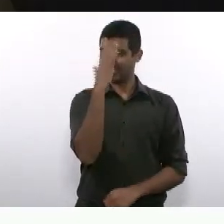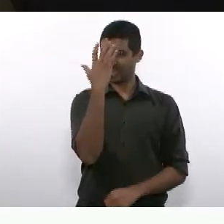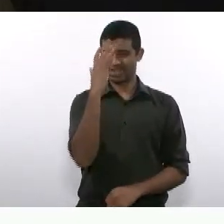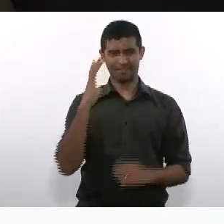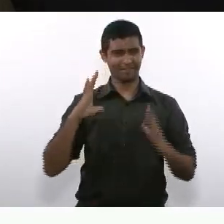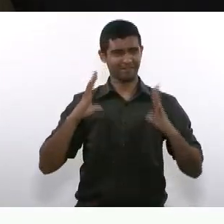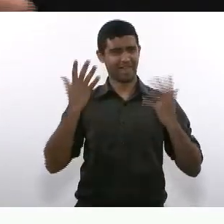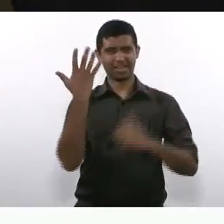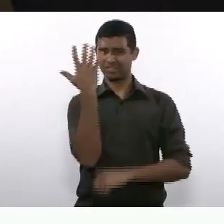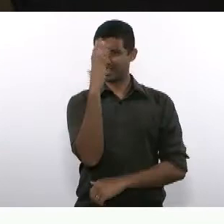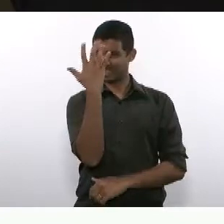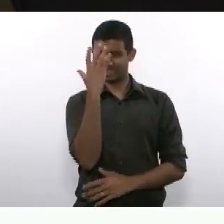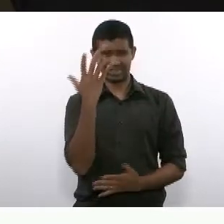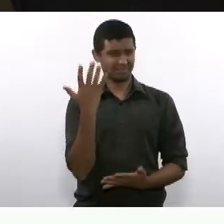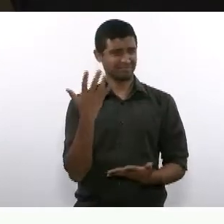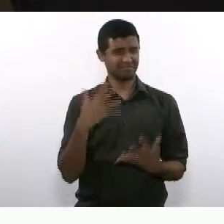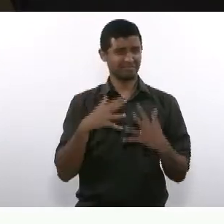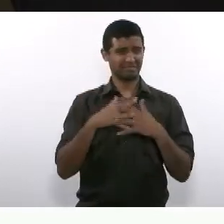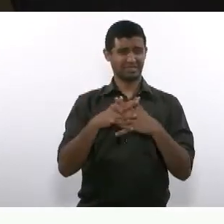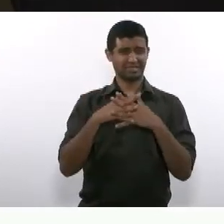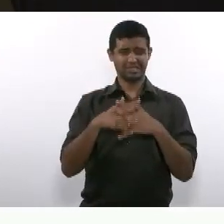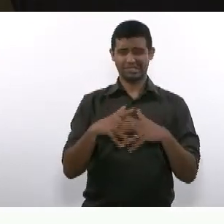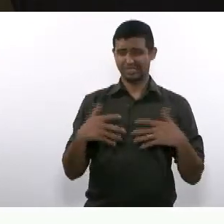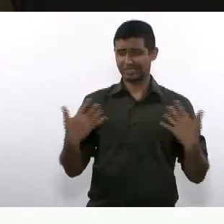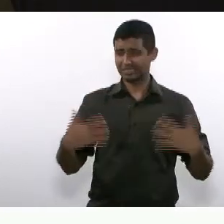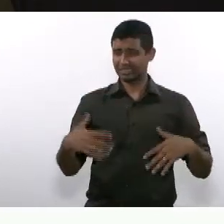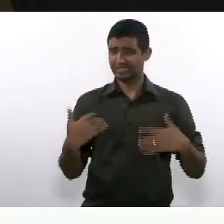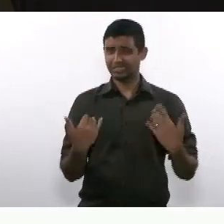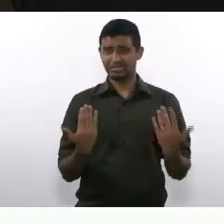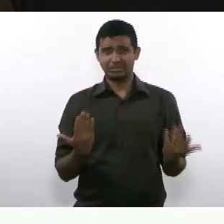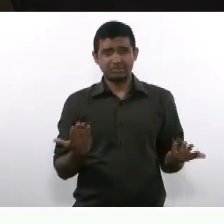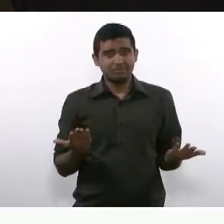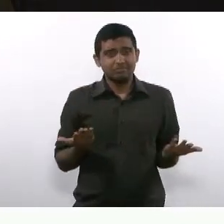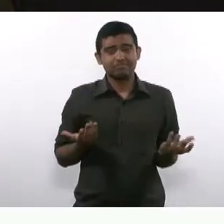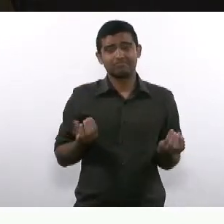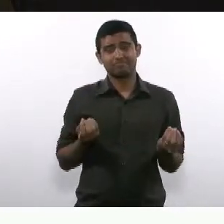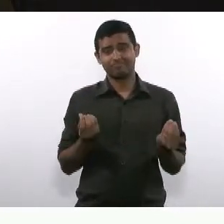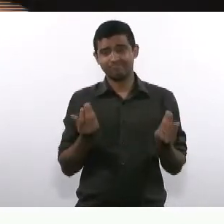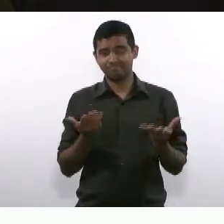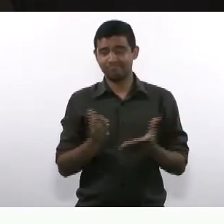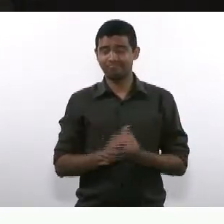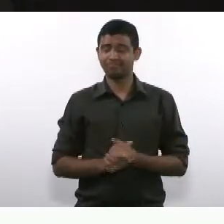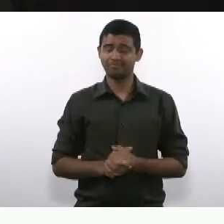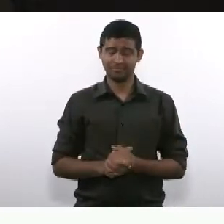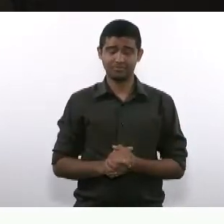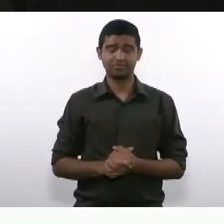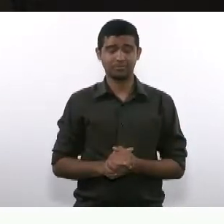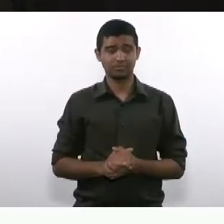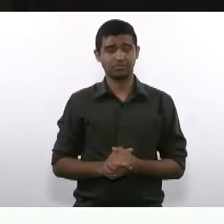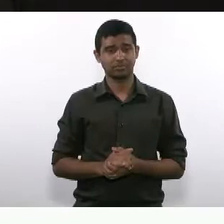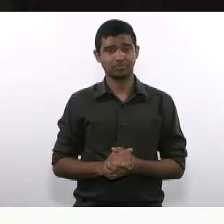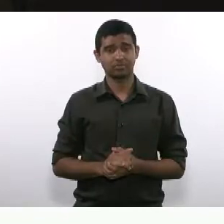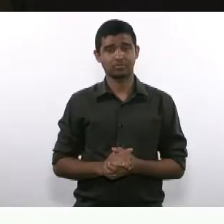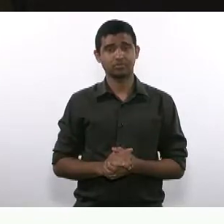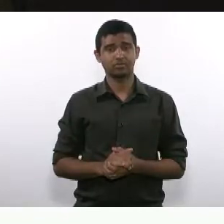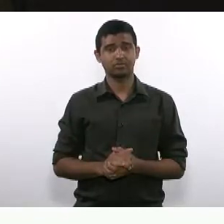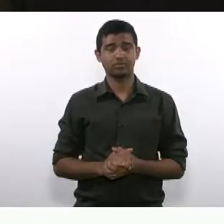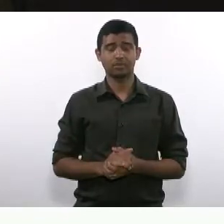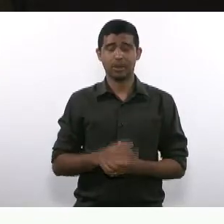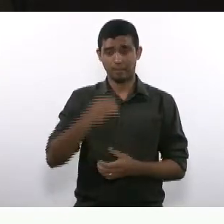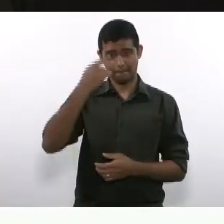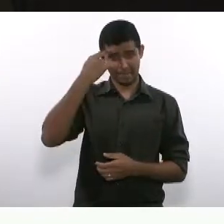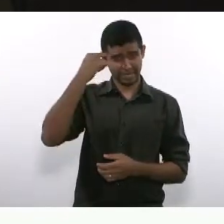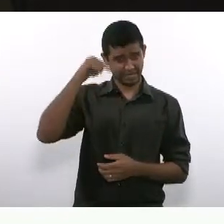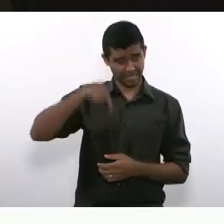confusão só. Aliás, ninguém aqui tocou no carnaval, entendeu? Que é uma coisa que eu achei até que fosse, pelo menos, minimamente ser abordada.